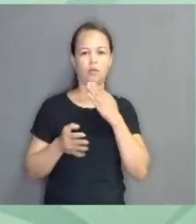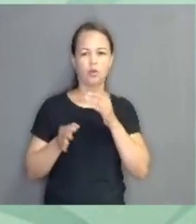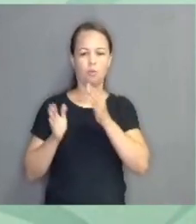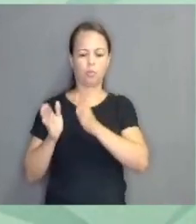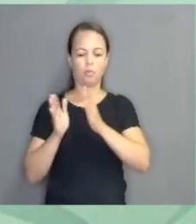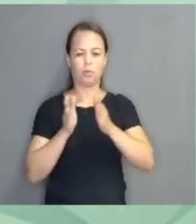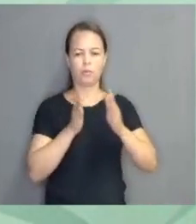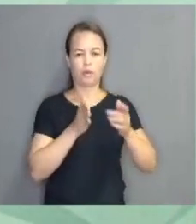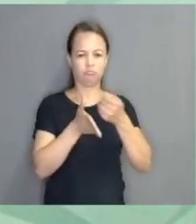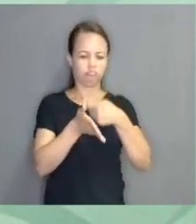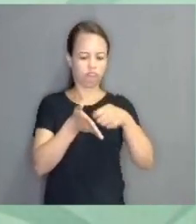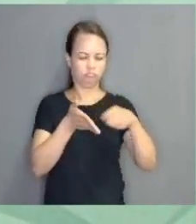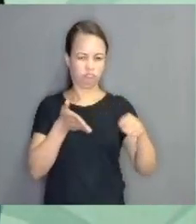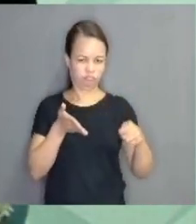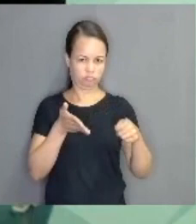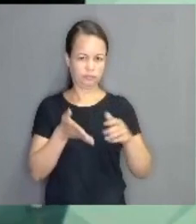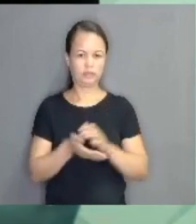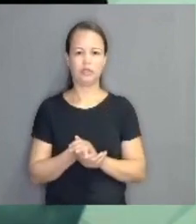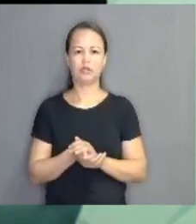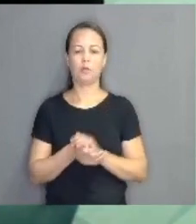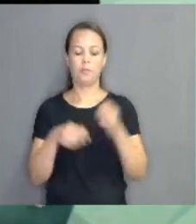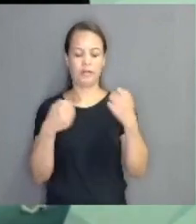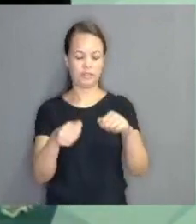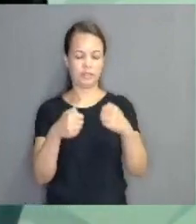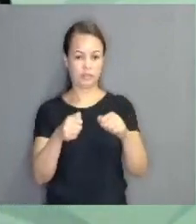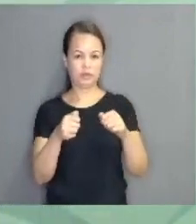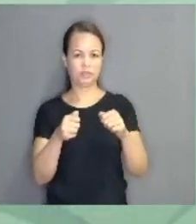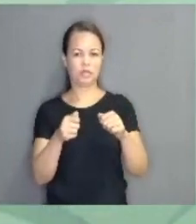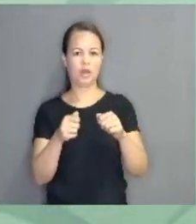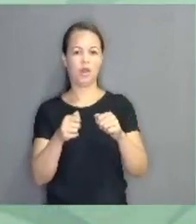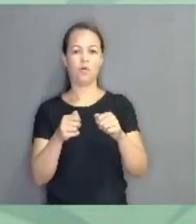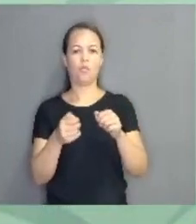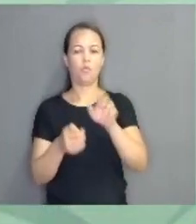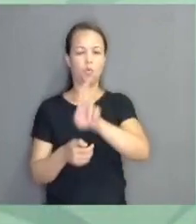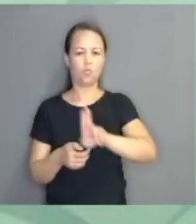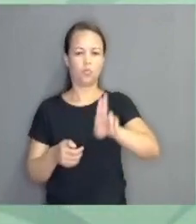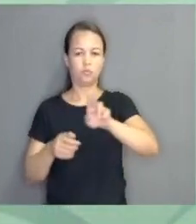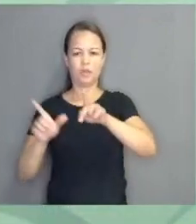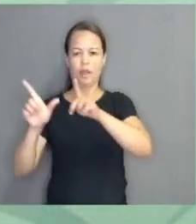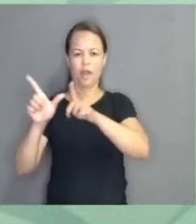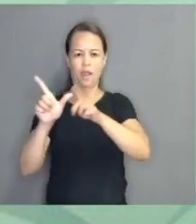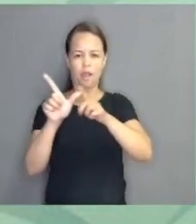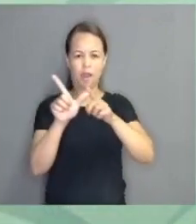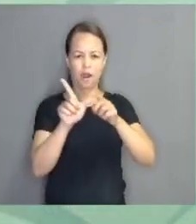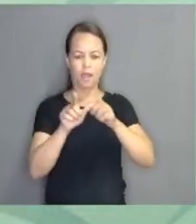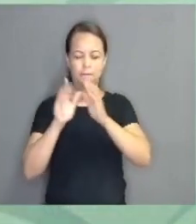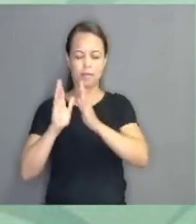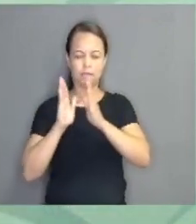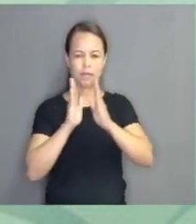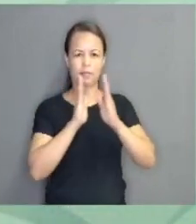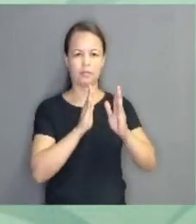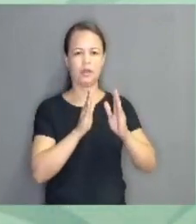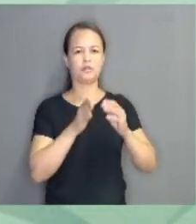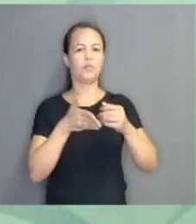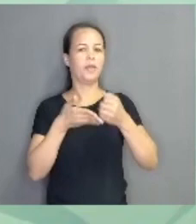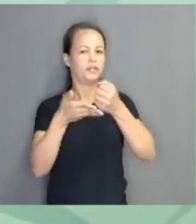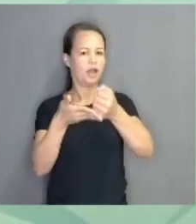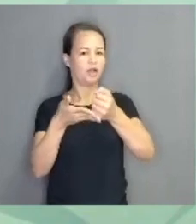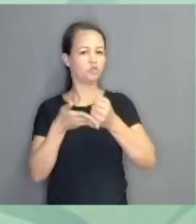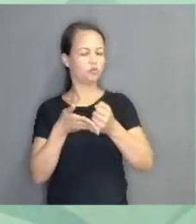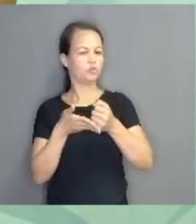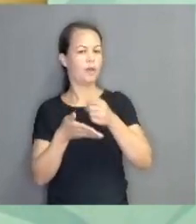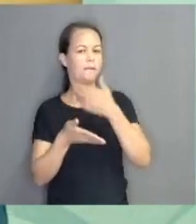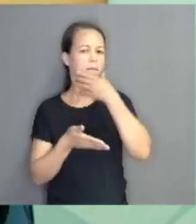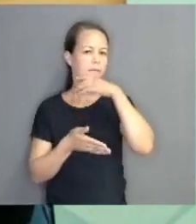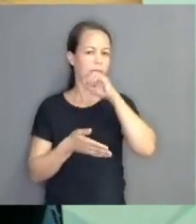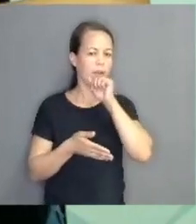a norma ortográfica. Então, nós temos que usar as letras na ordem certinha. Então, pede ajuda para o papai, para a mamãe, para